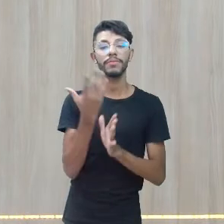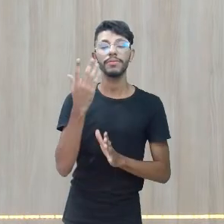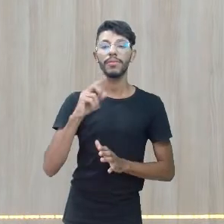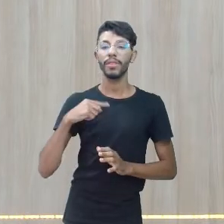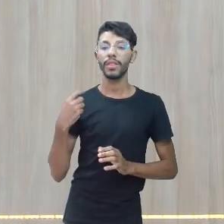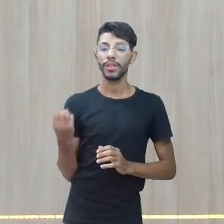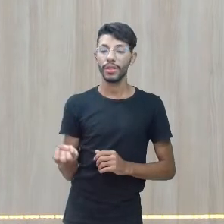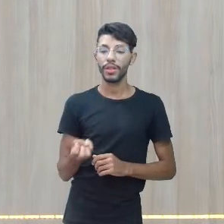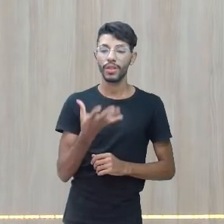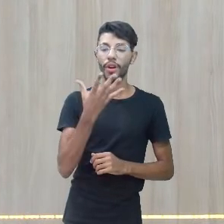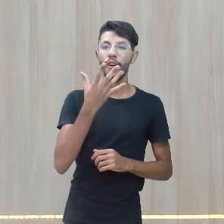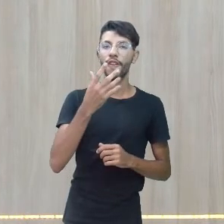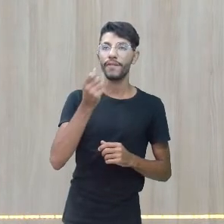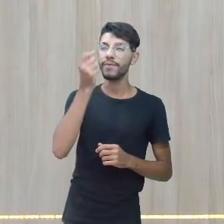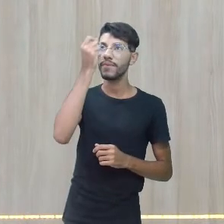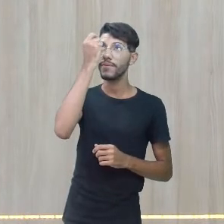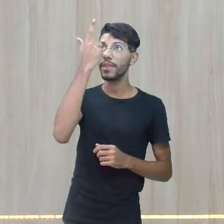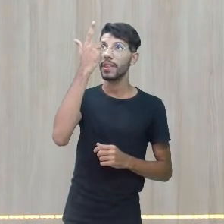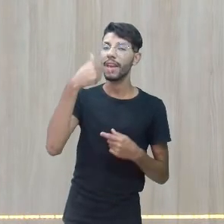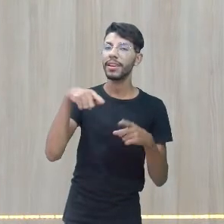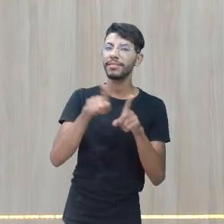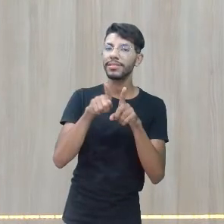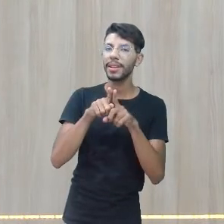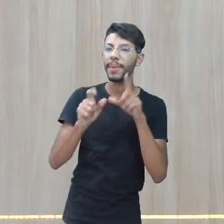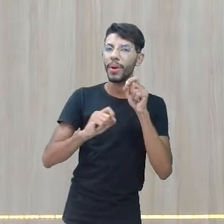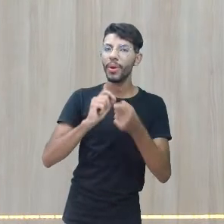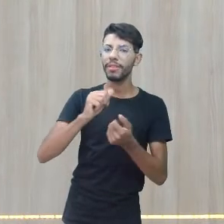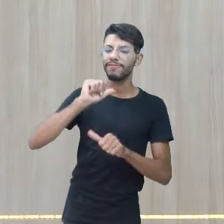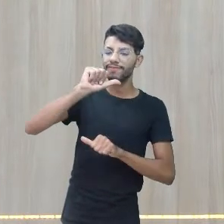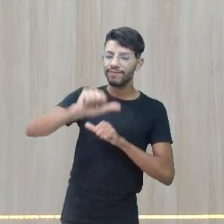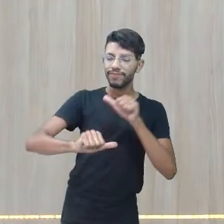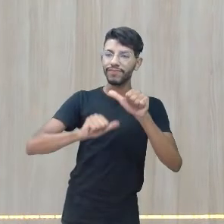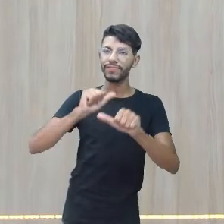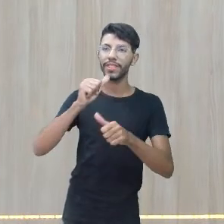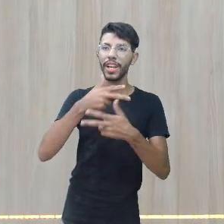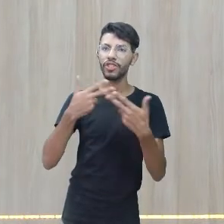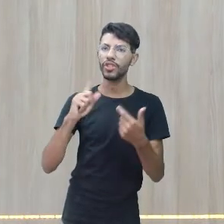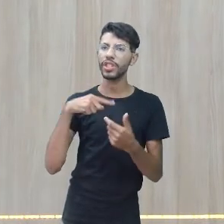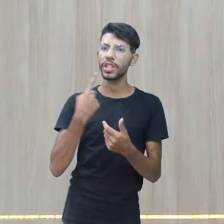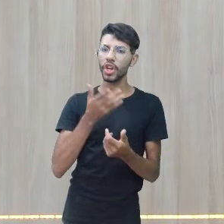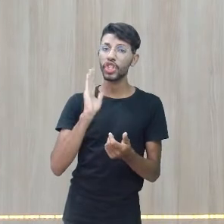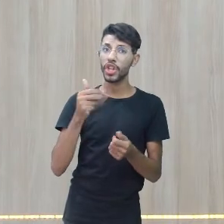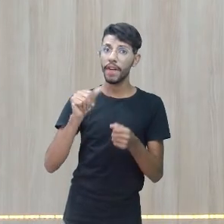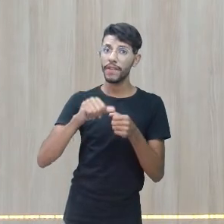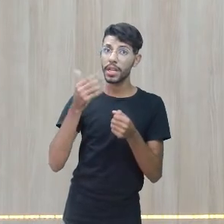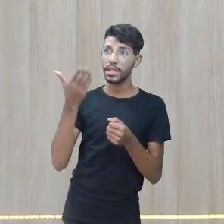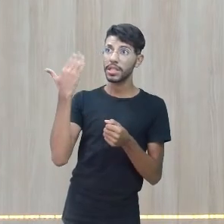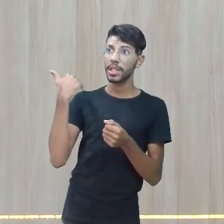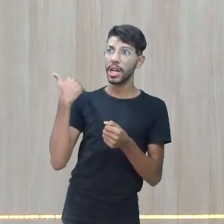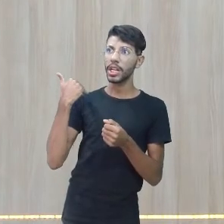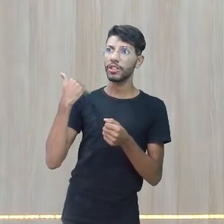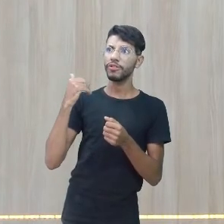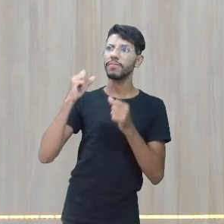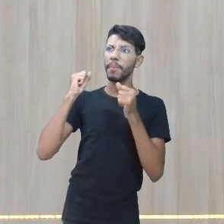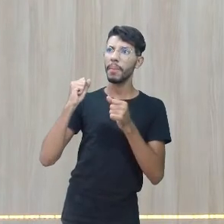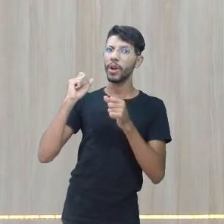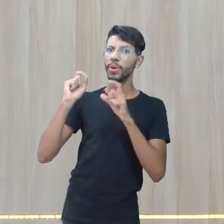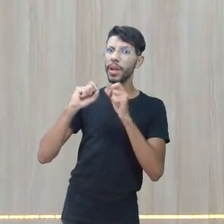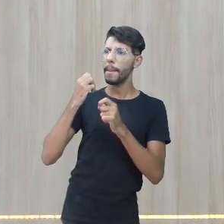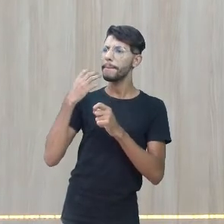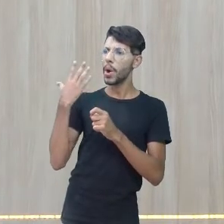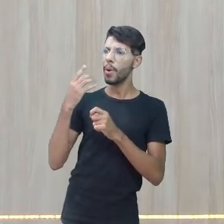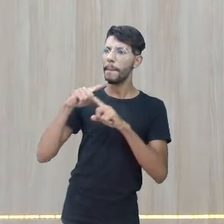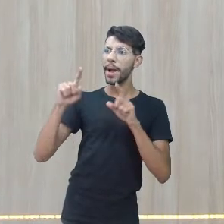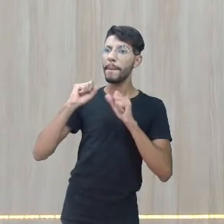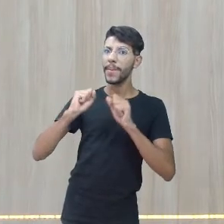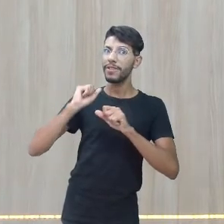nova ideia e transformar aquilo que já fizemos, que pode estar bom, em algo bem melhor. Então, permita